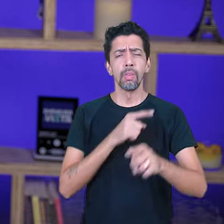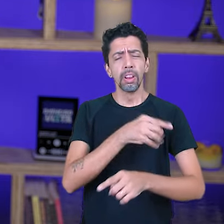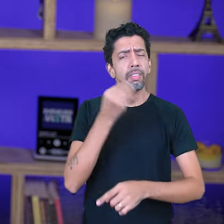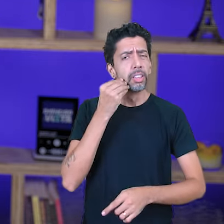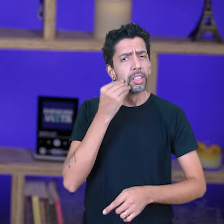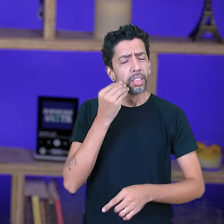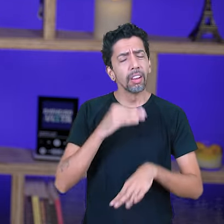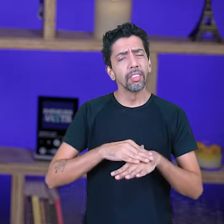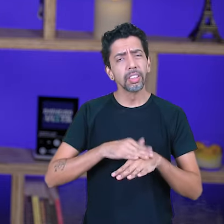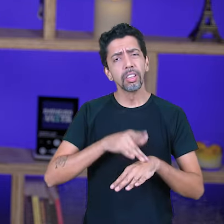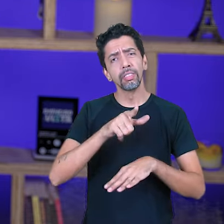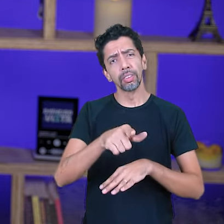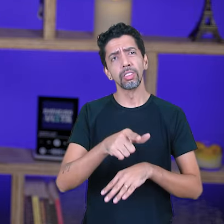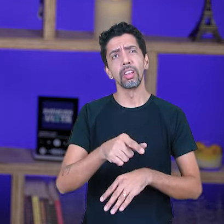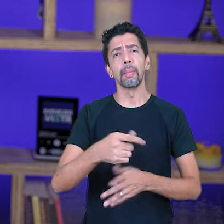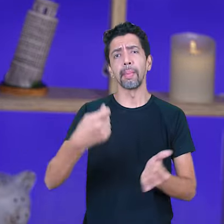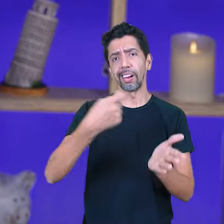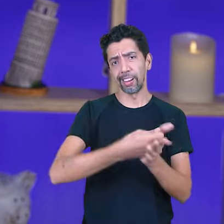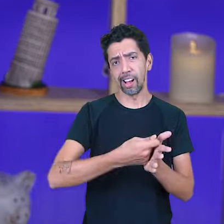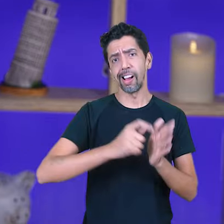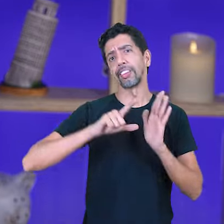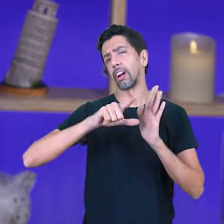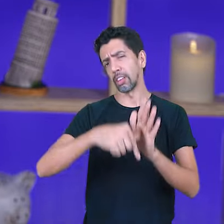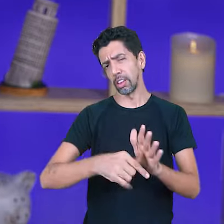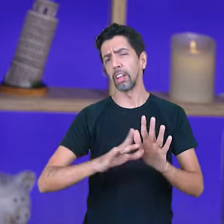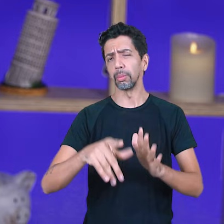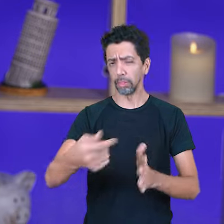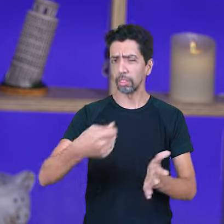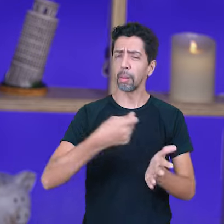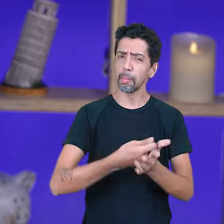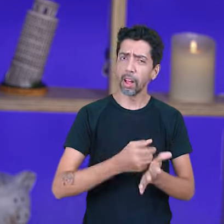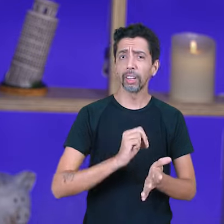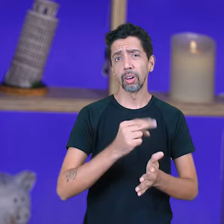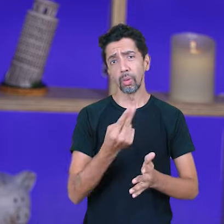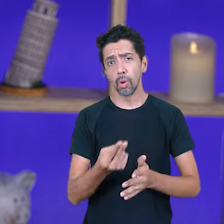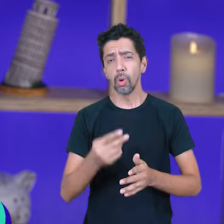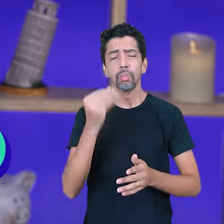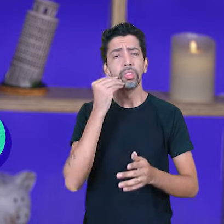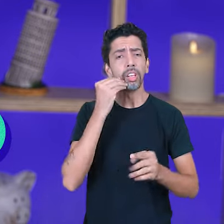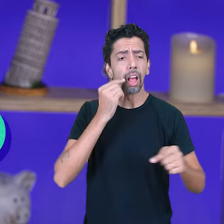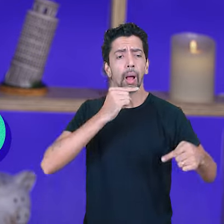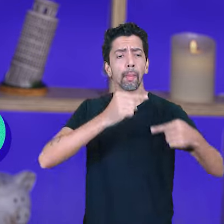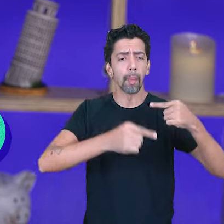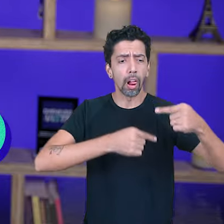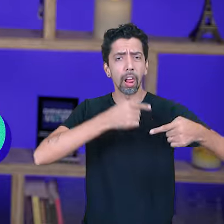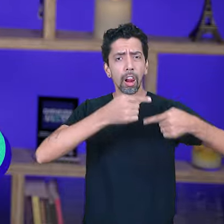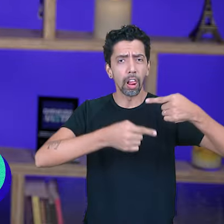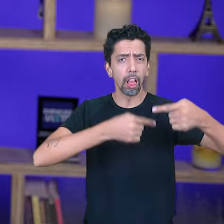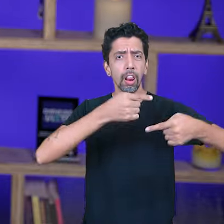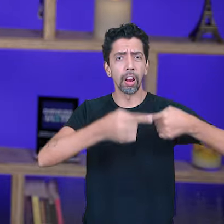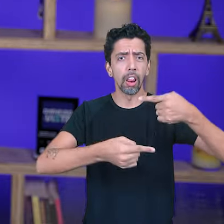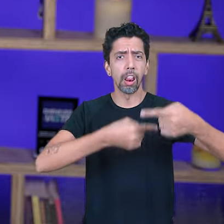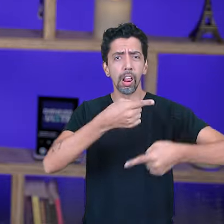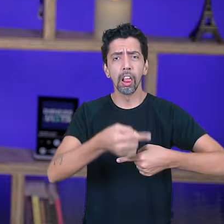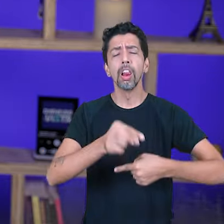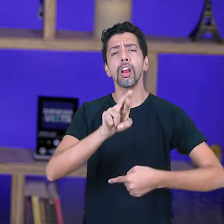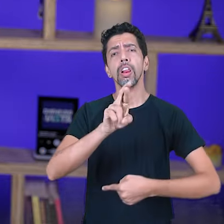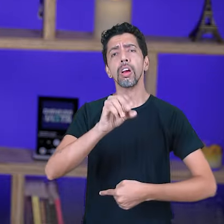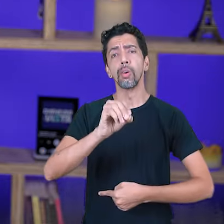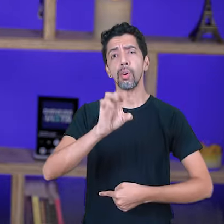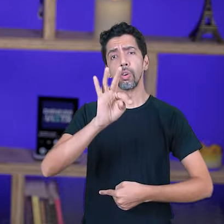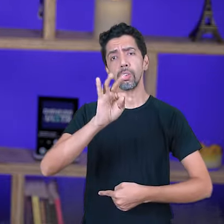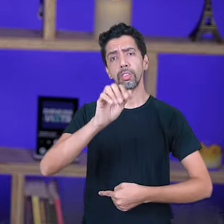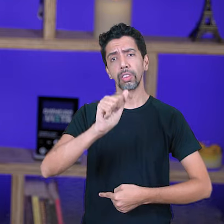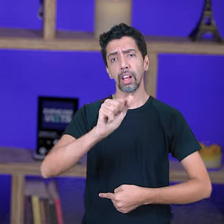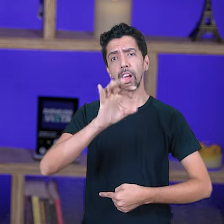adimplência novamente que você pague atrasado que você use o crédito rotativo o parcelamento até mesmo você vai parcelar lá no